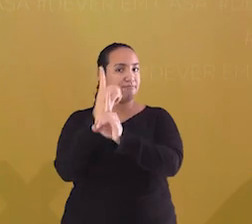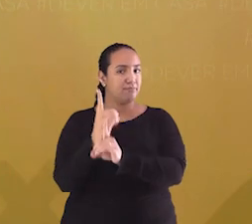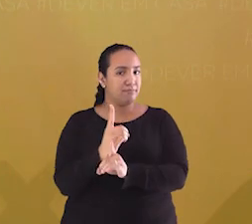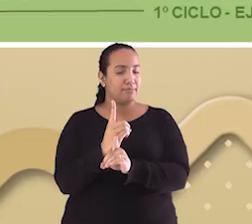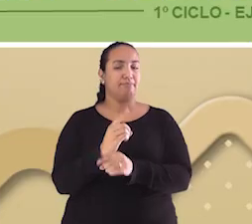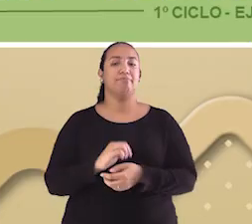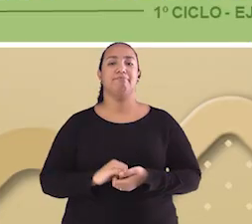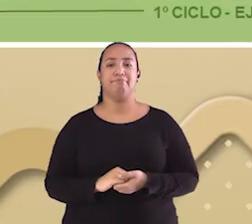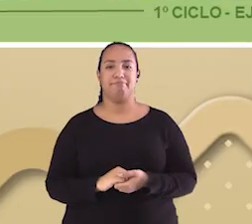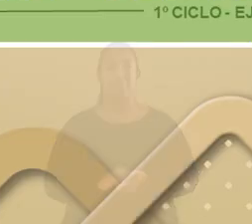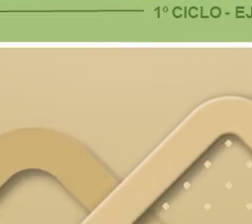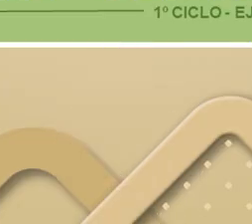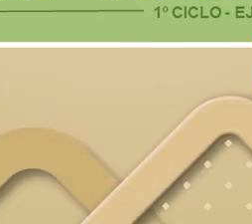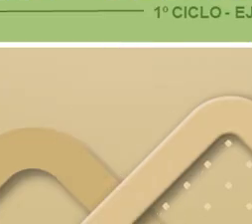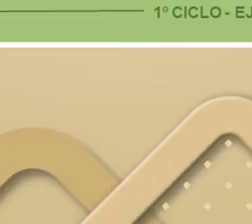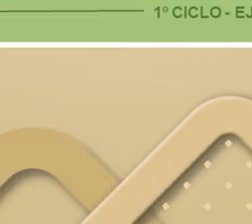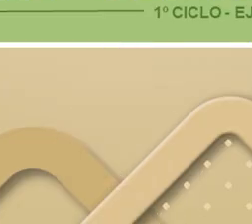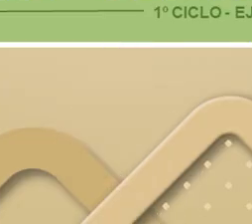isso.